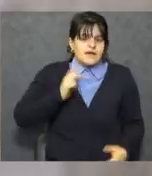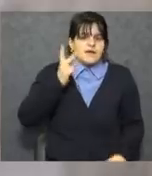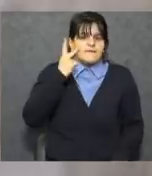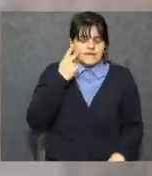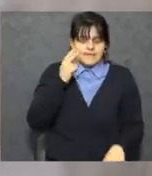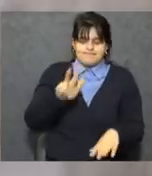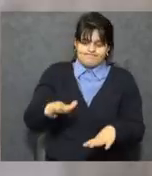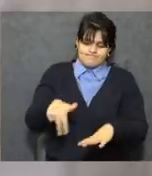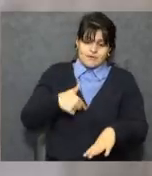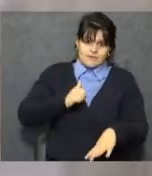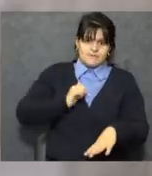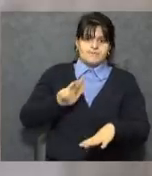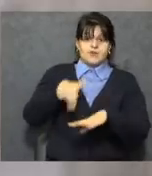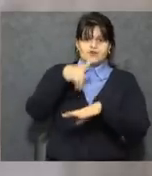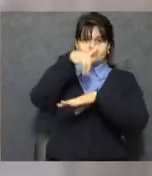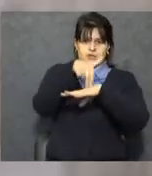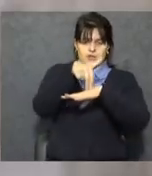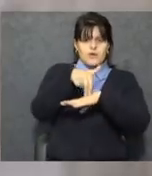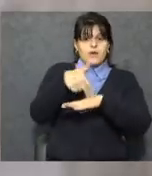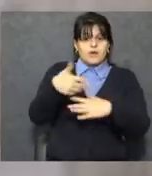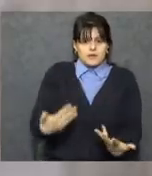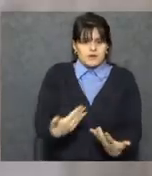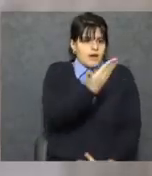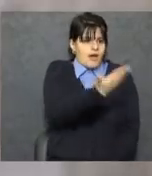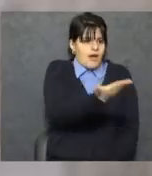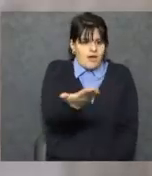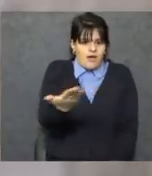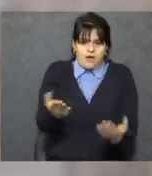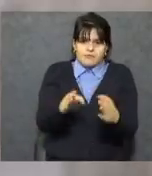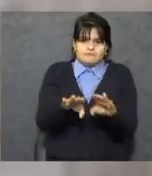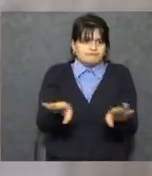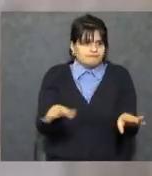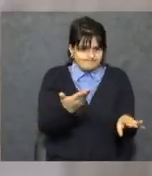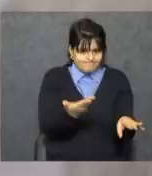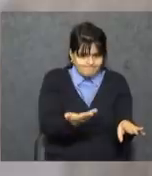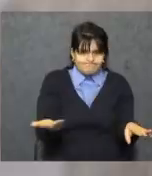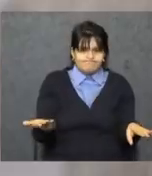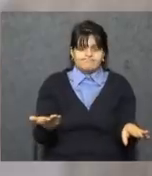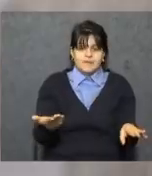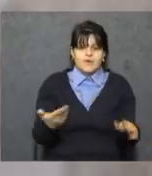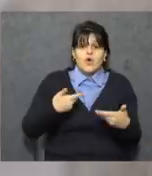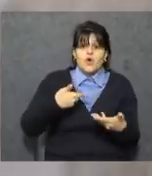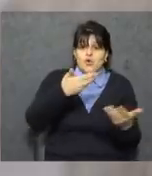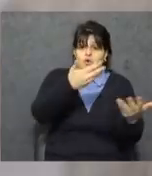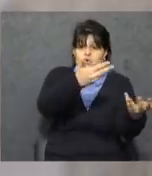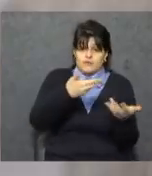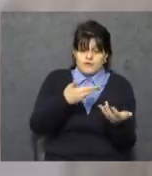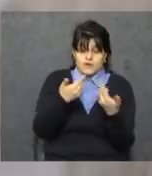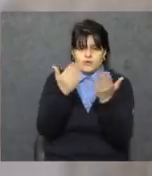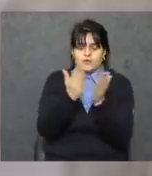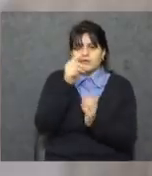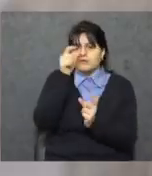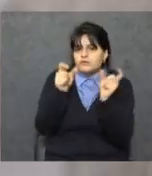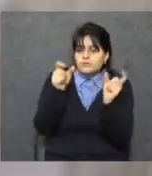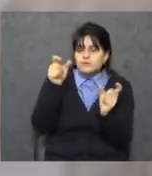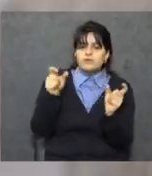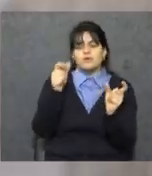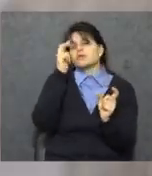verdadeiramente presente neste altar. Convido todos aqueles que nos acompanham pelos meios de